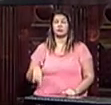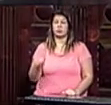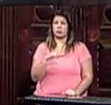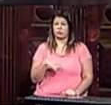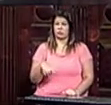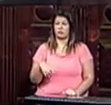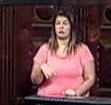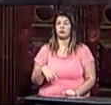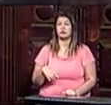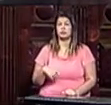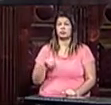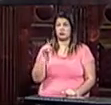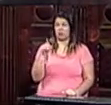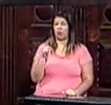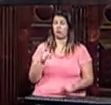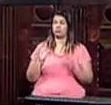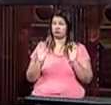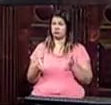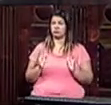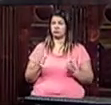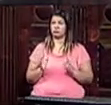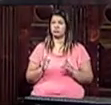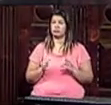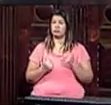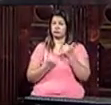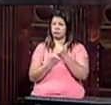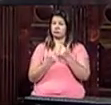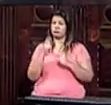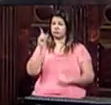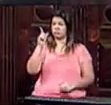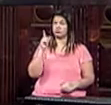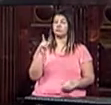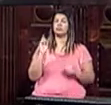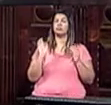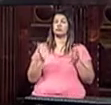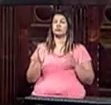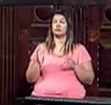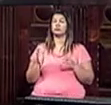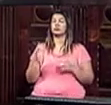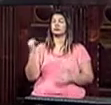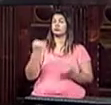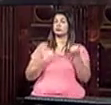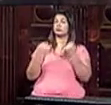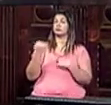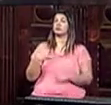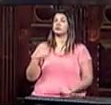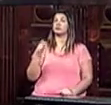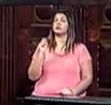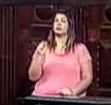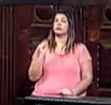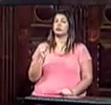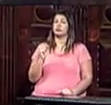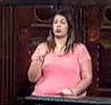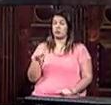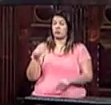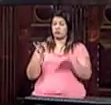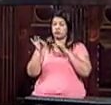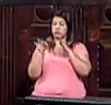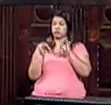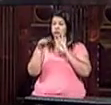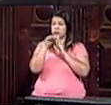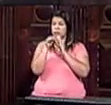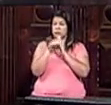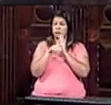do Ministério já com uma notícia de que as tratativas para efetividade